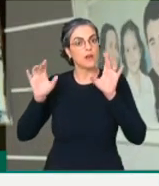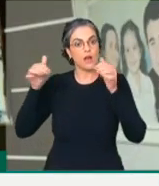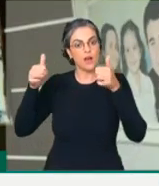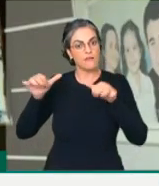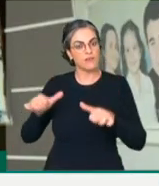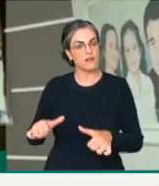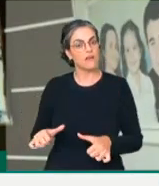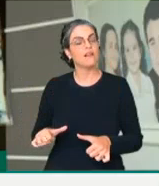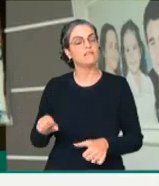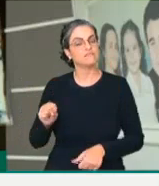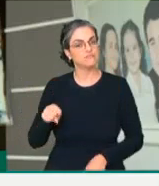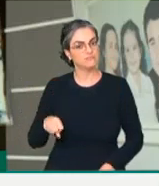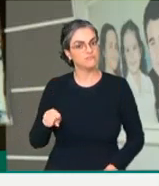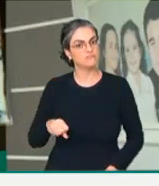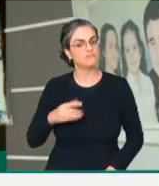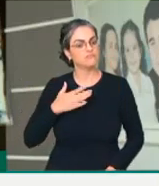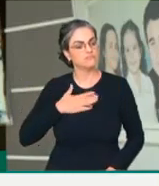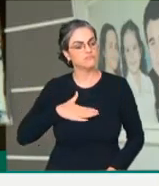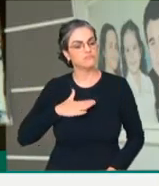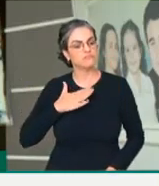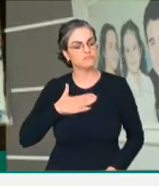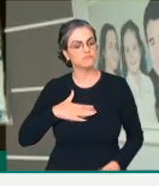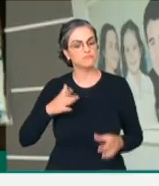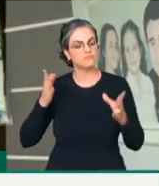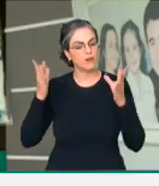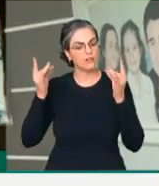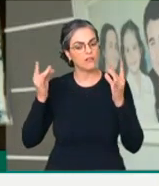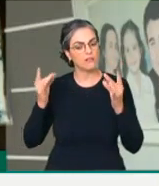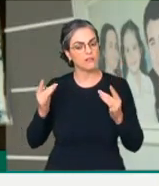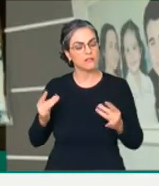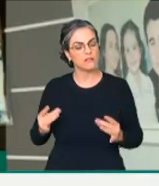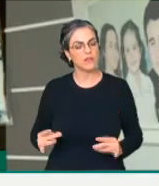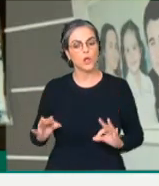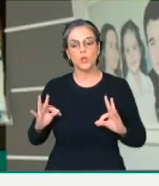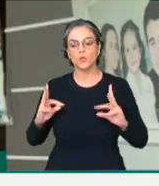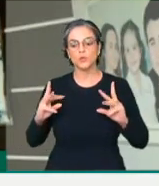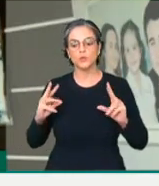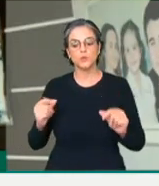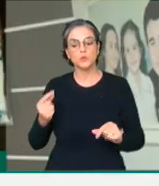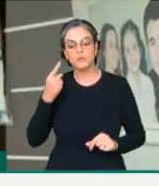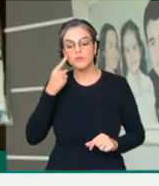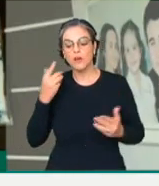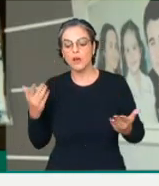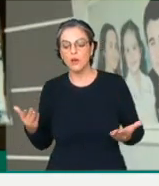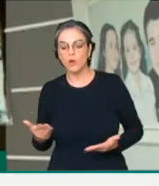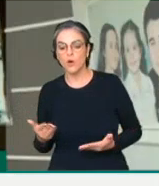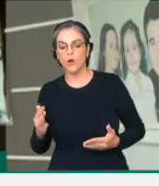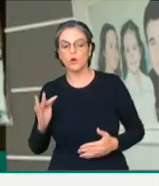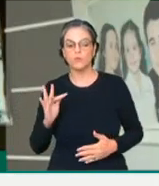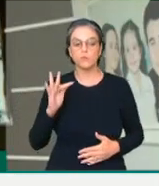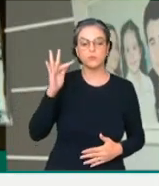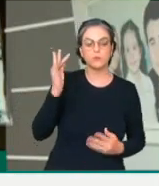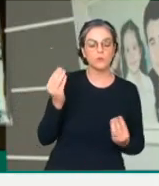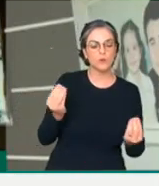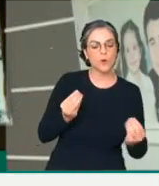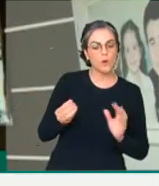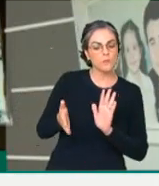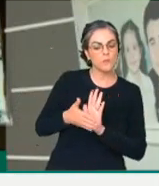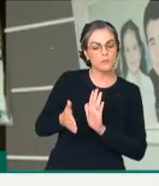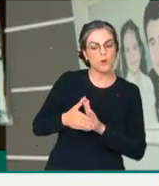tratar, sobretudo, dos aspectos e das consequências das alterações